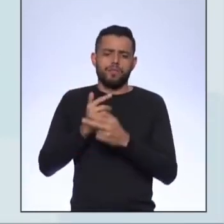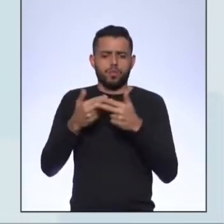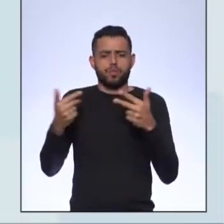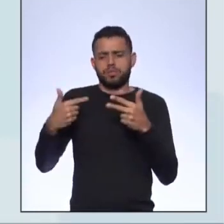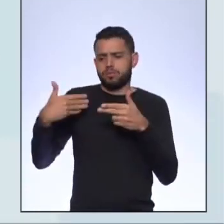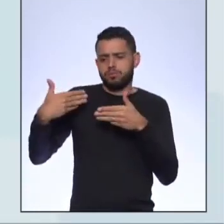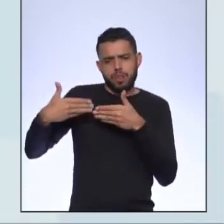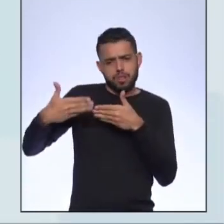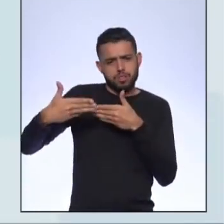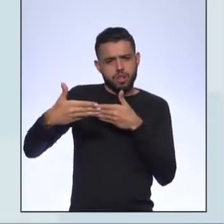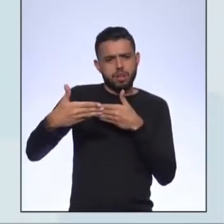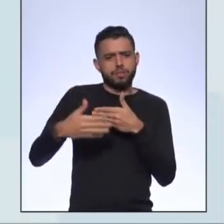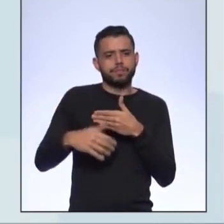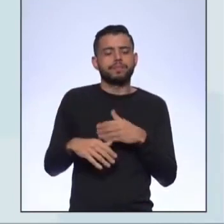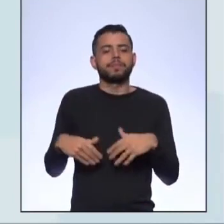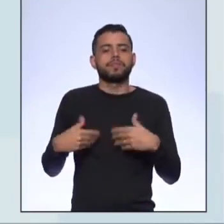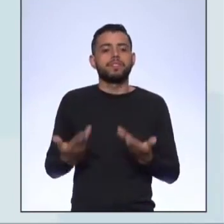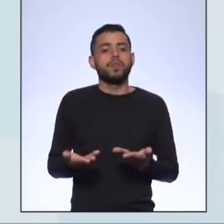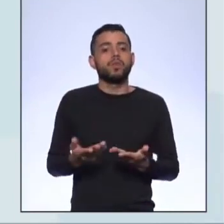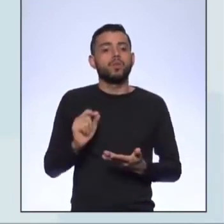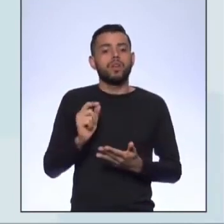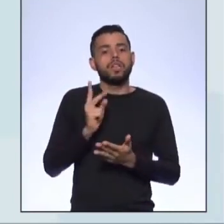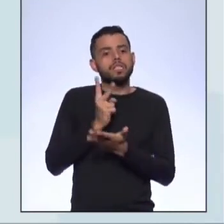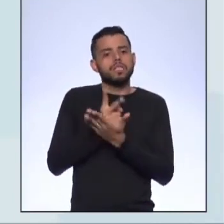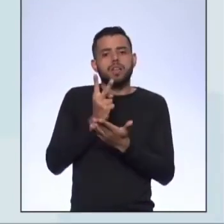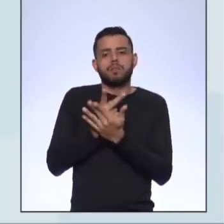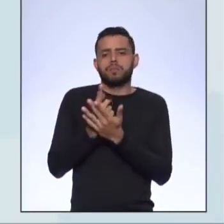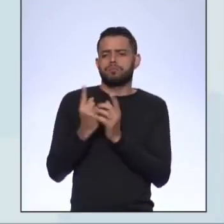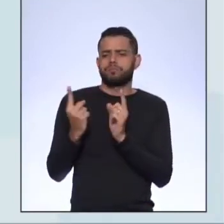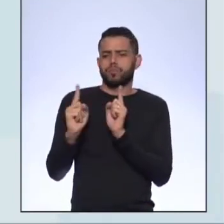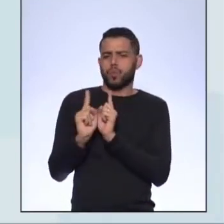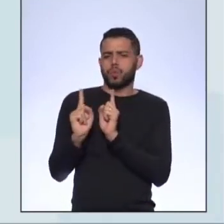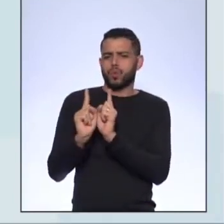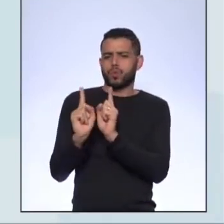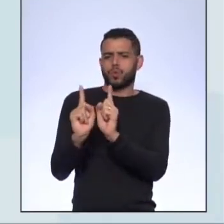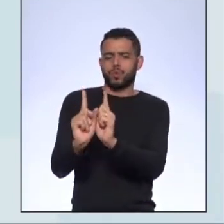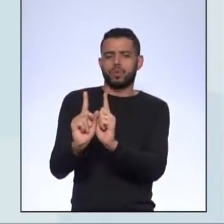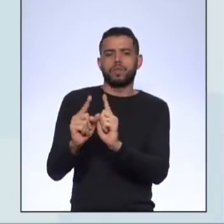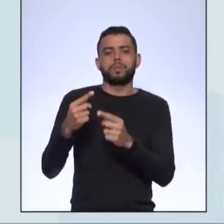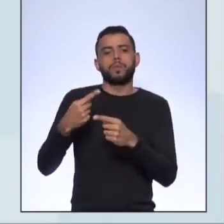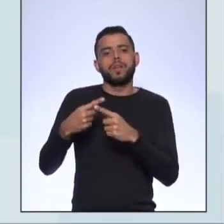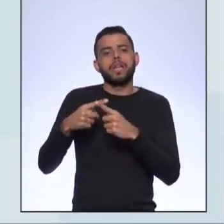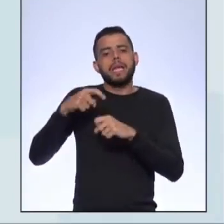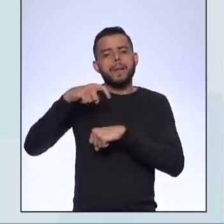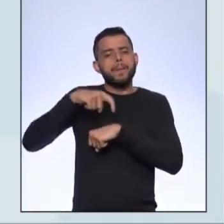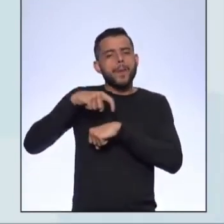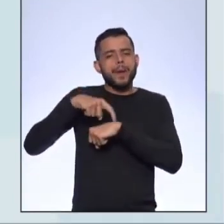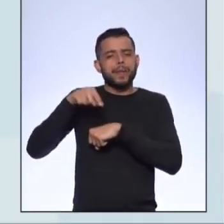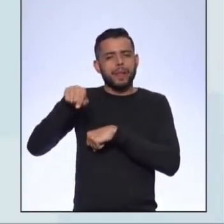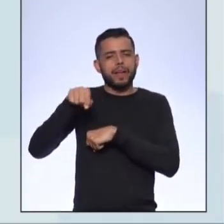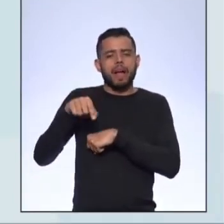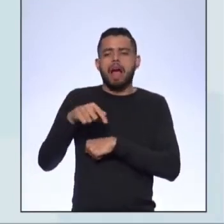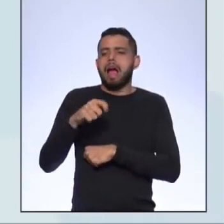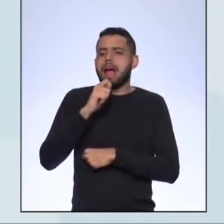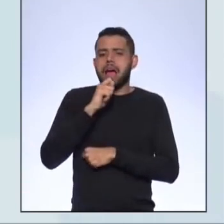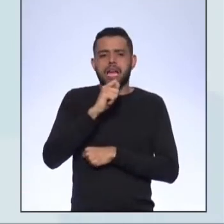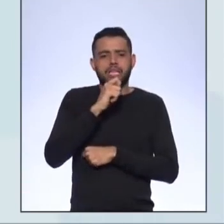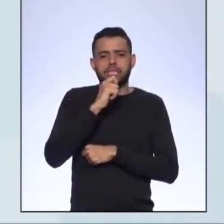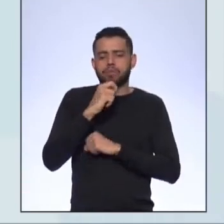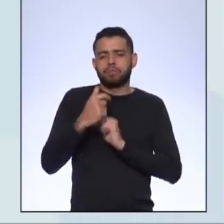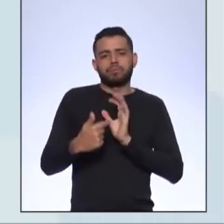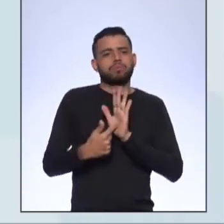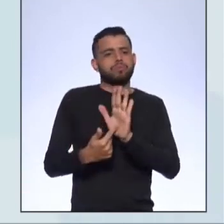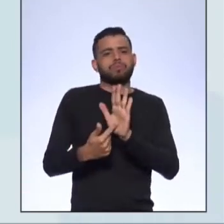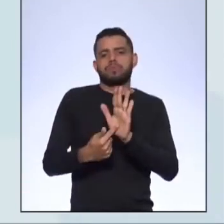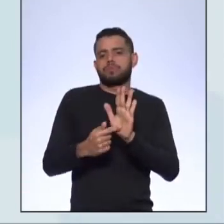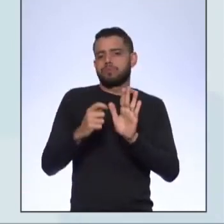hereditários, tá? Então, sempre impares. Porque já que, naquele momento, apesar de não ter se manifestado, e num outro